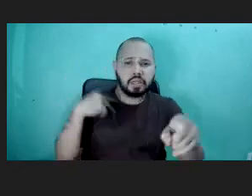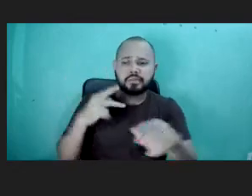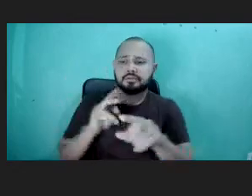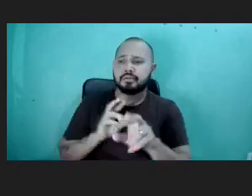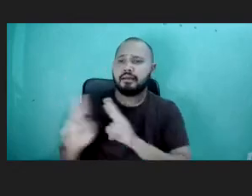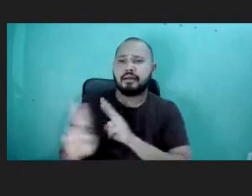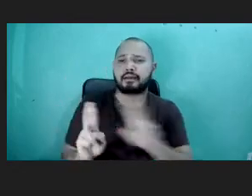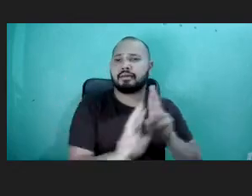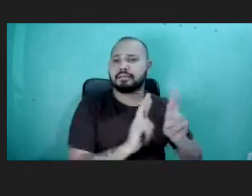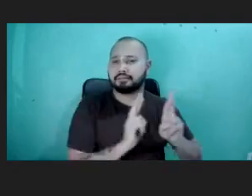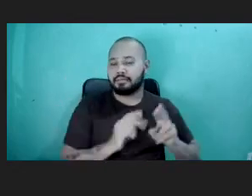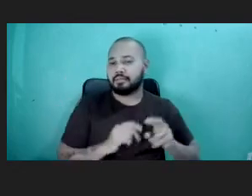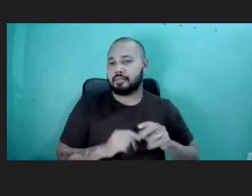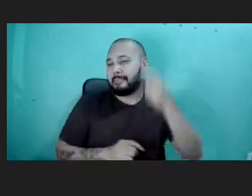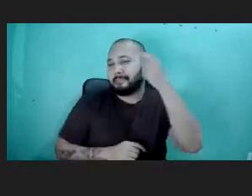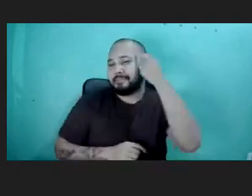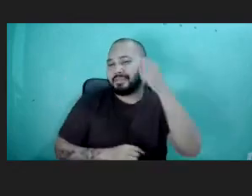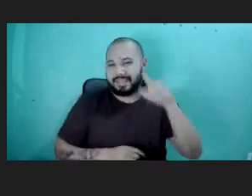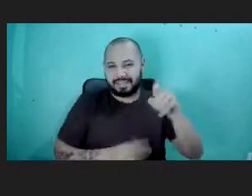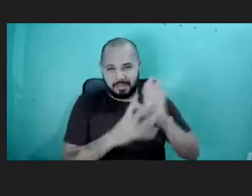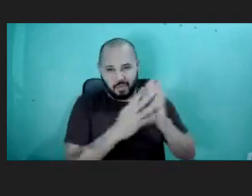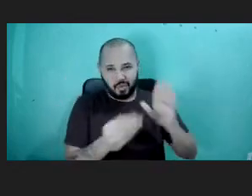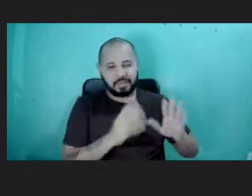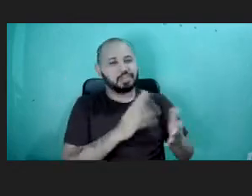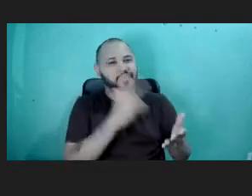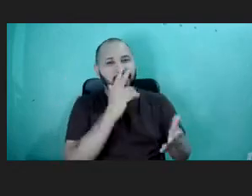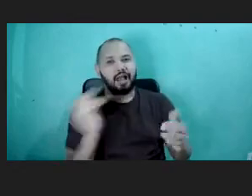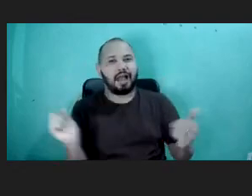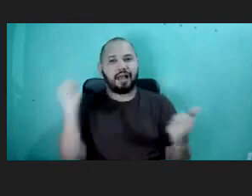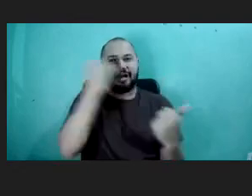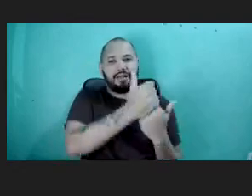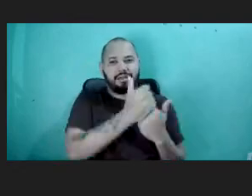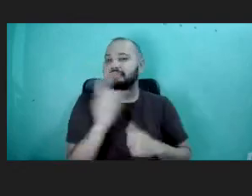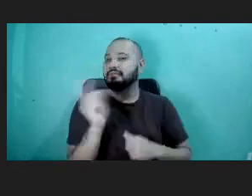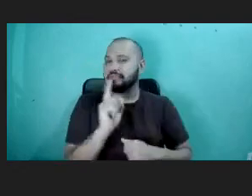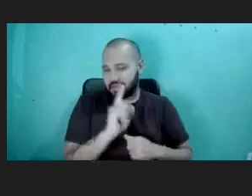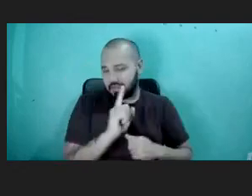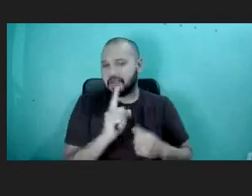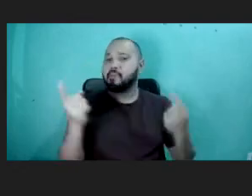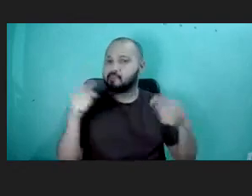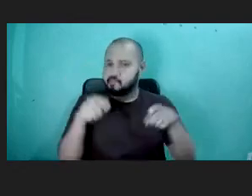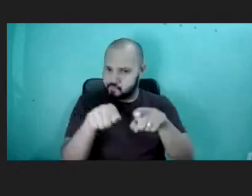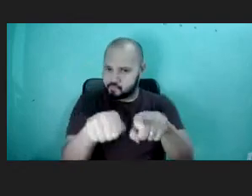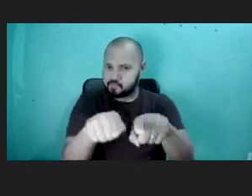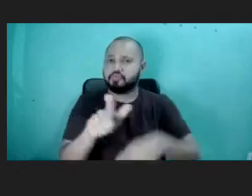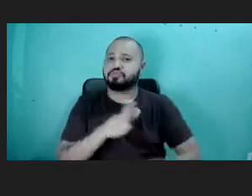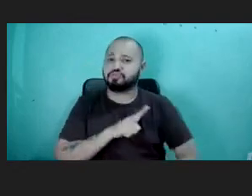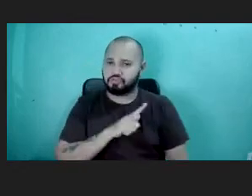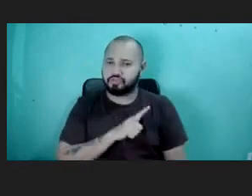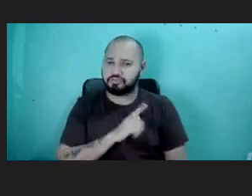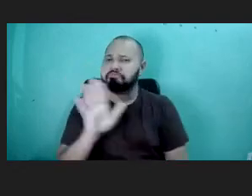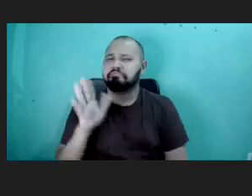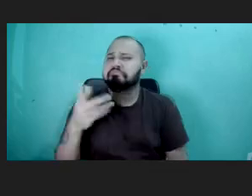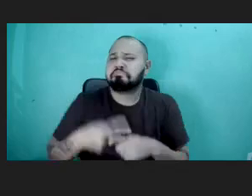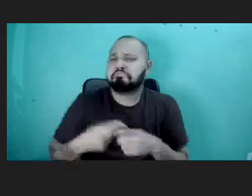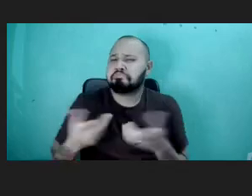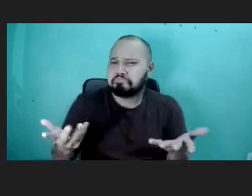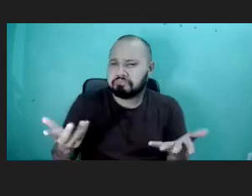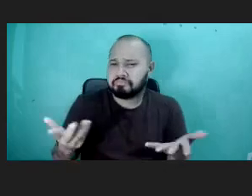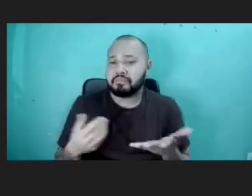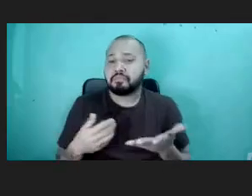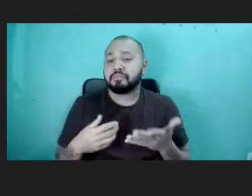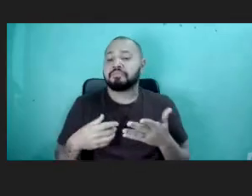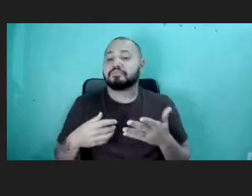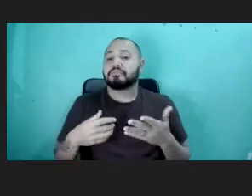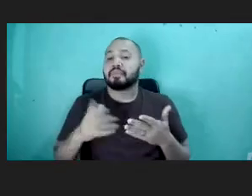se um modelo tivesse vencido o outro. Esses modelos, eles continuam persistindo. E por quê? Né? Porque essas